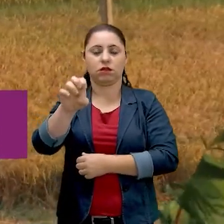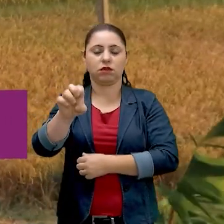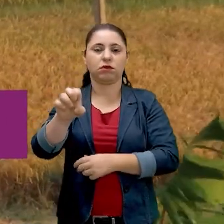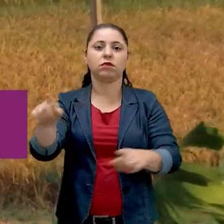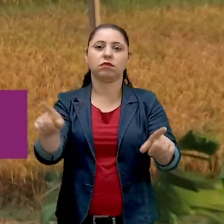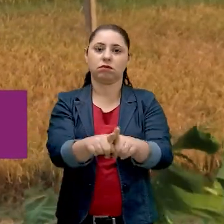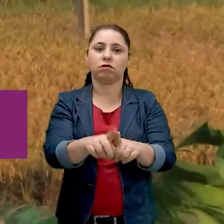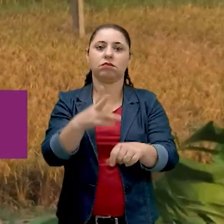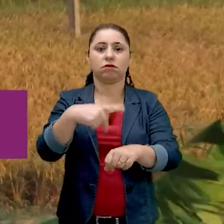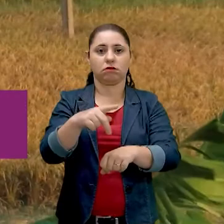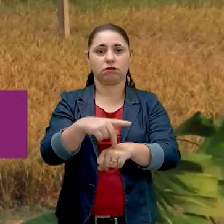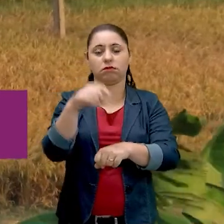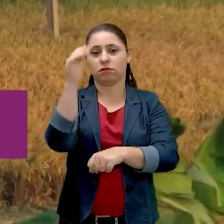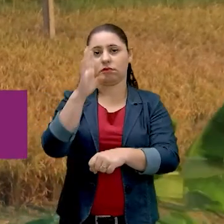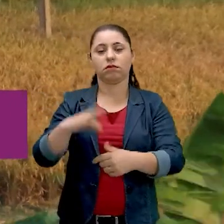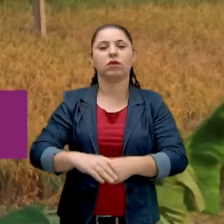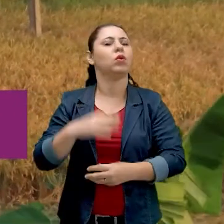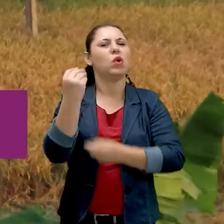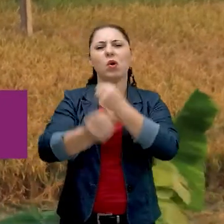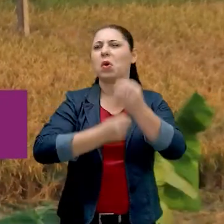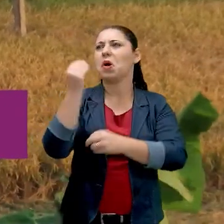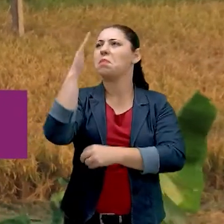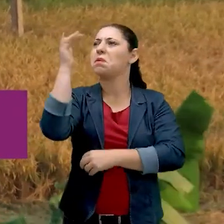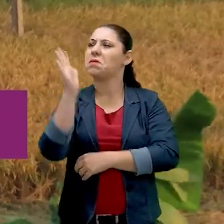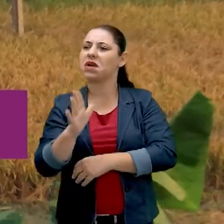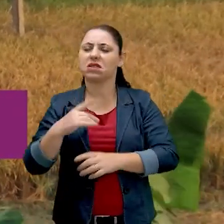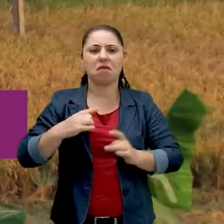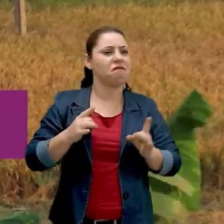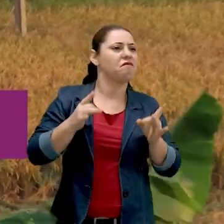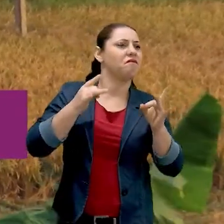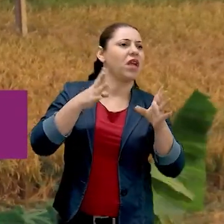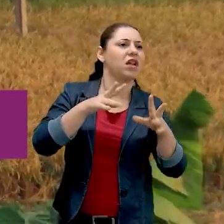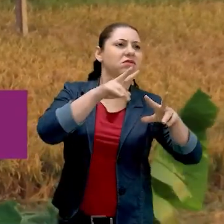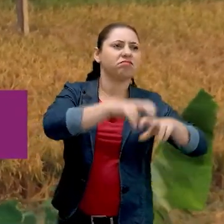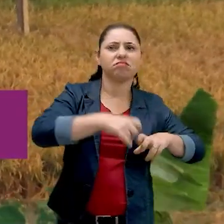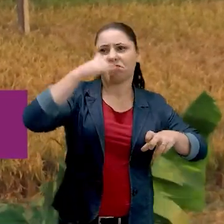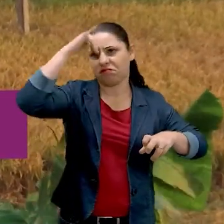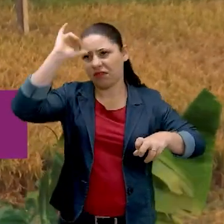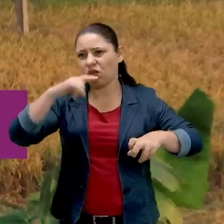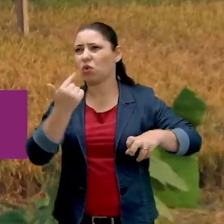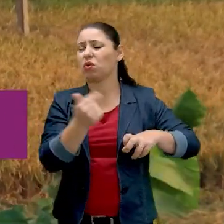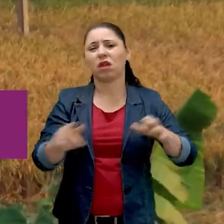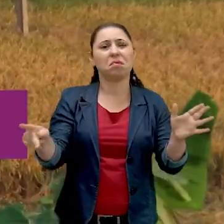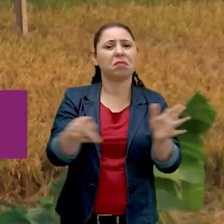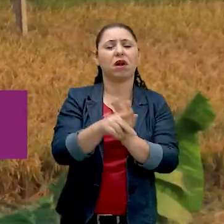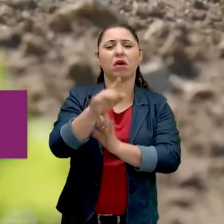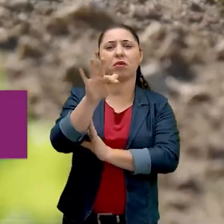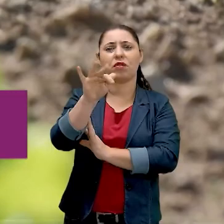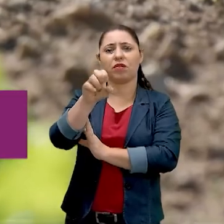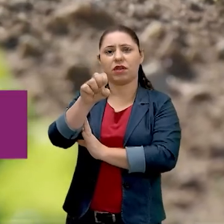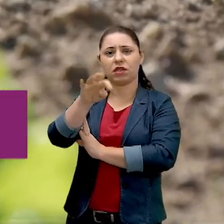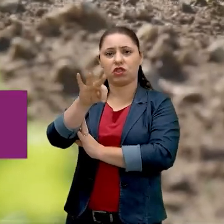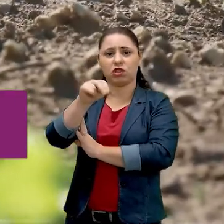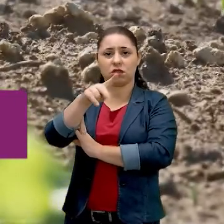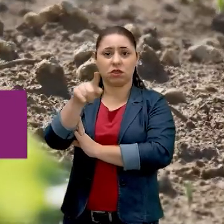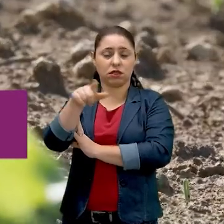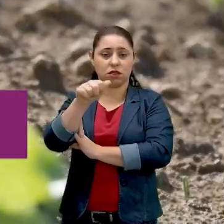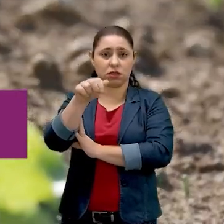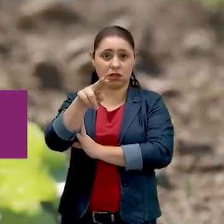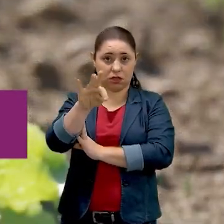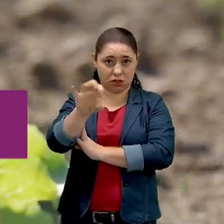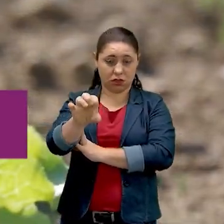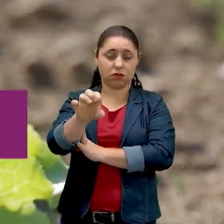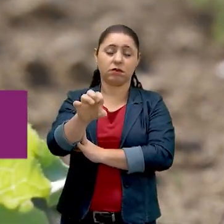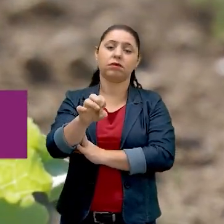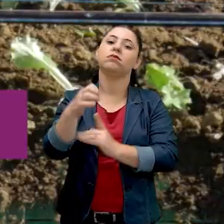já escutei uma expressão, né? Como que um país que nem o Brasil, que é exportador, não tem ainda os seus fertilizantes? Porque exige hoje